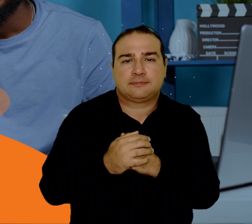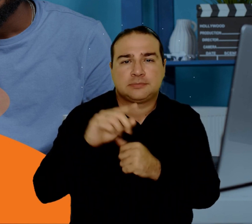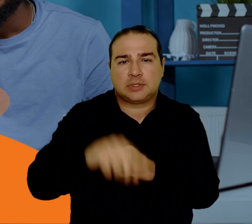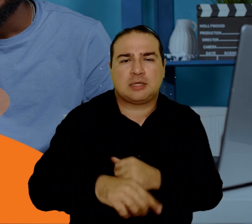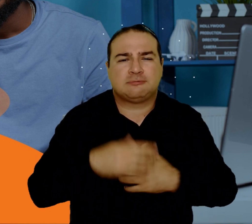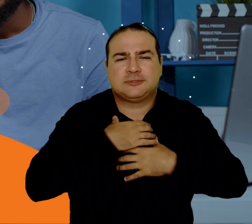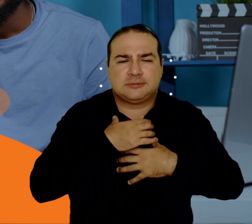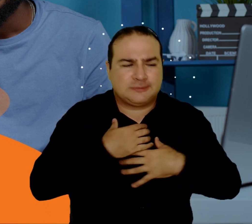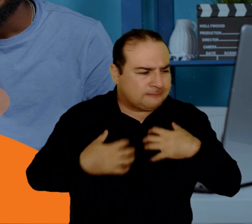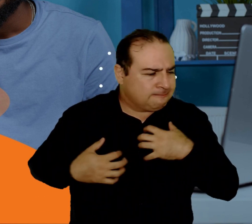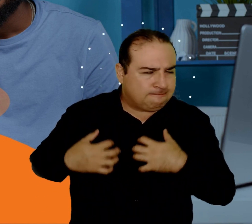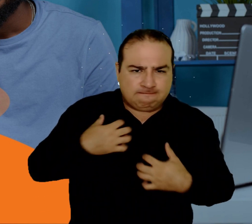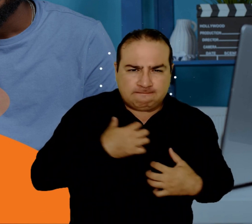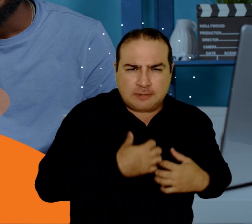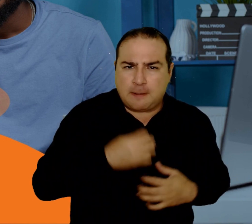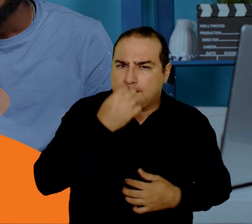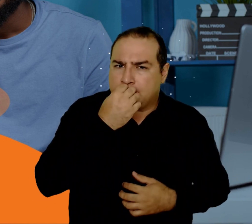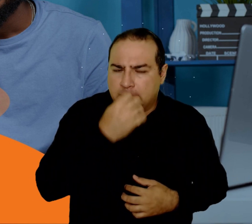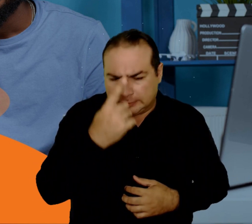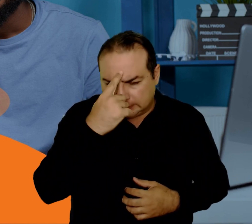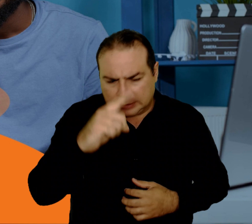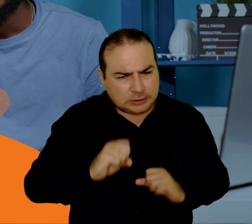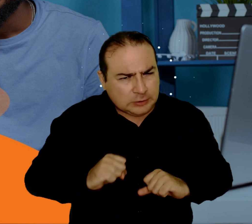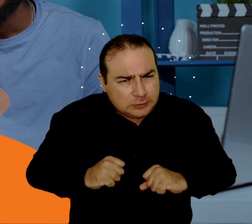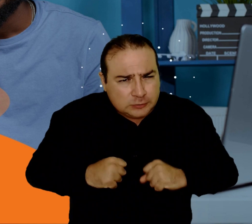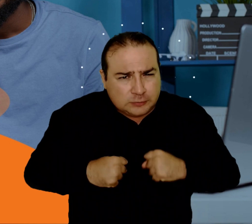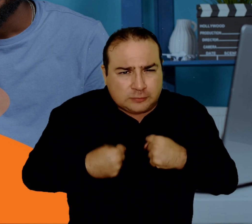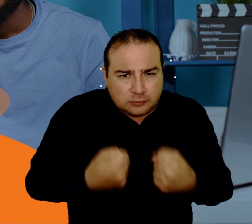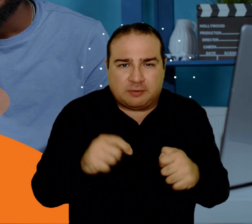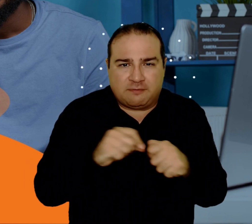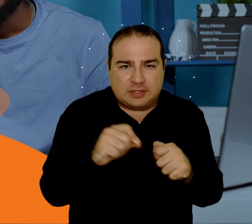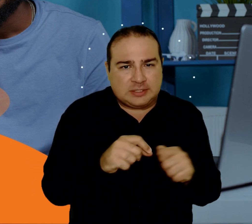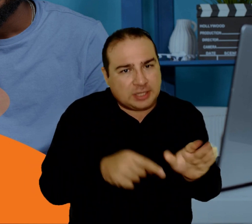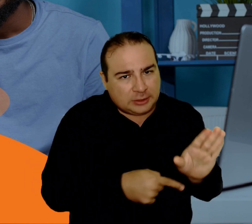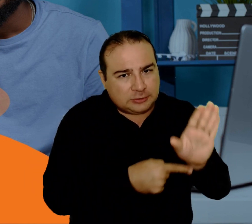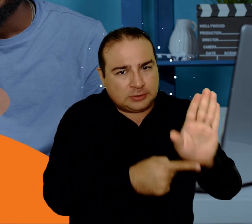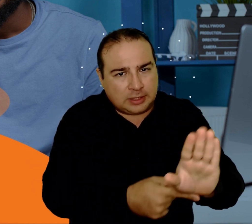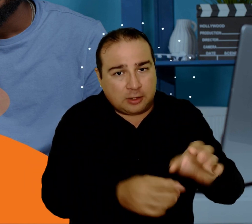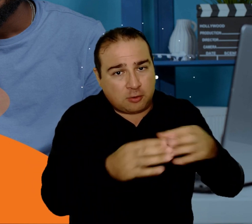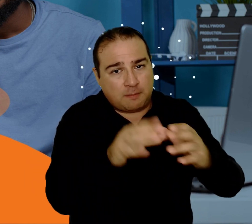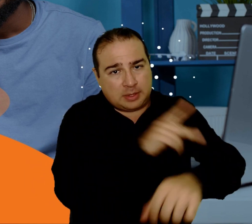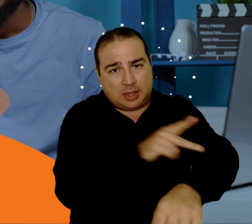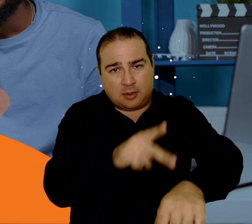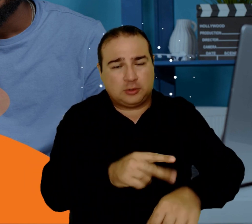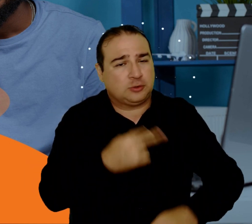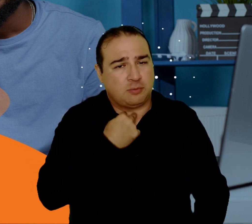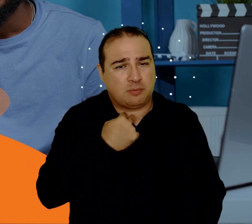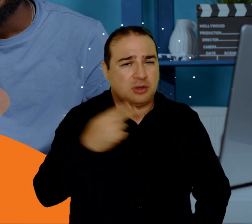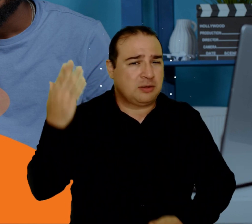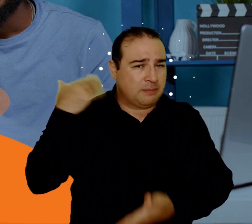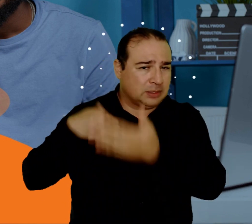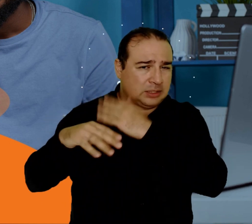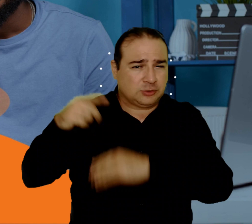um desconforto construtivo em relação à equipe pedagógica, que não tem mais como